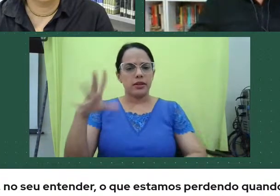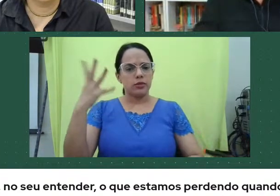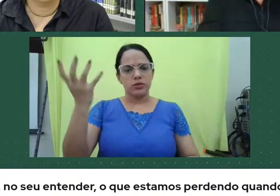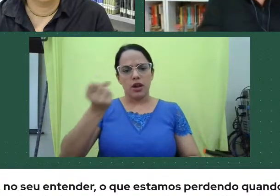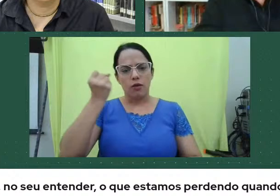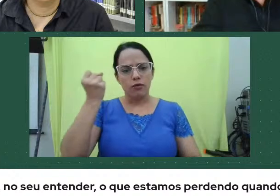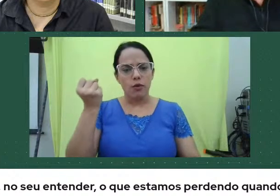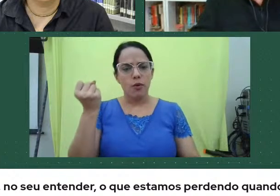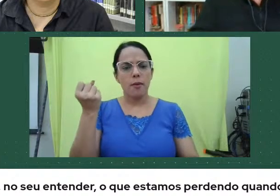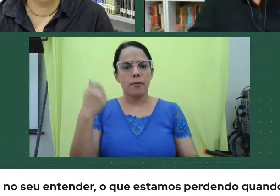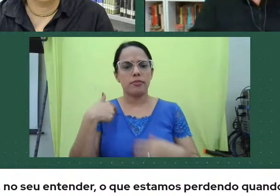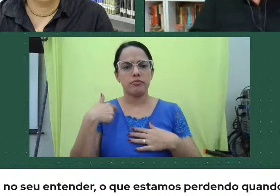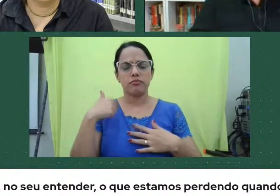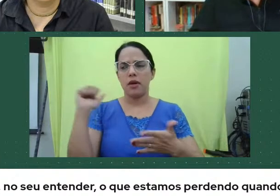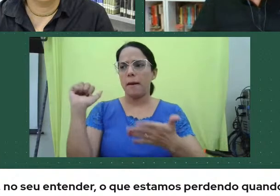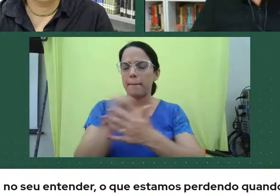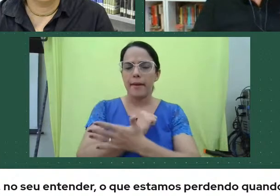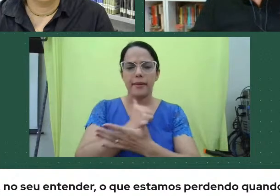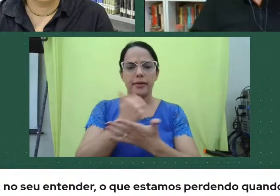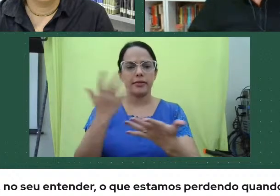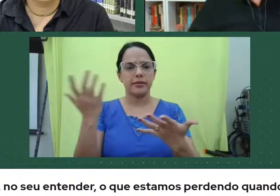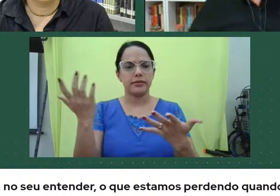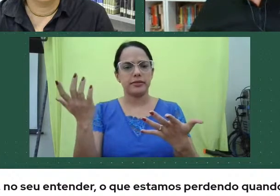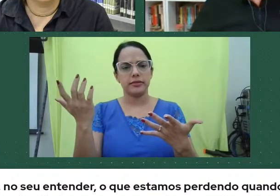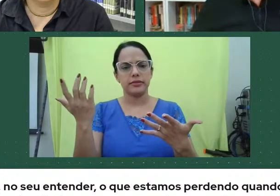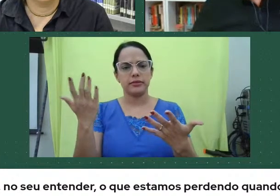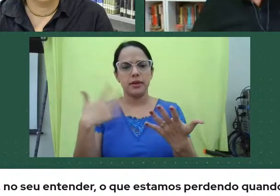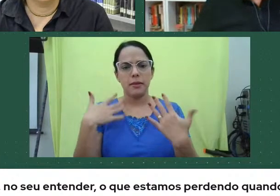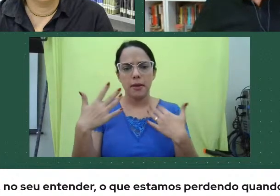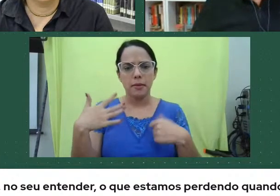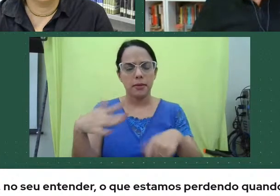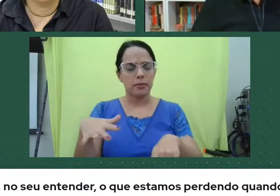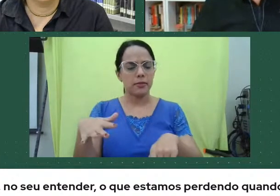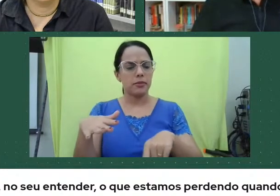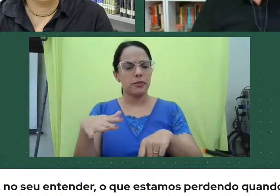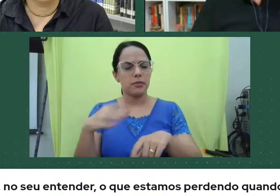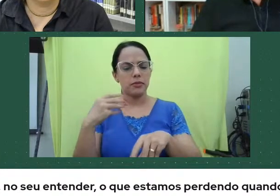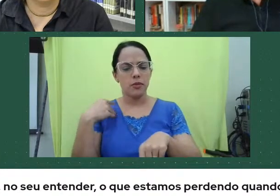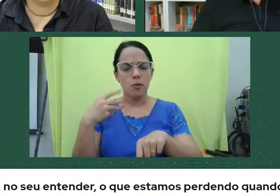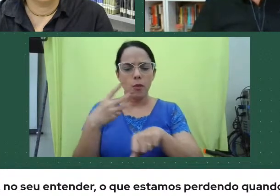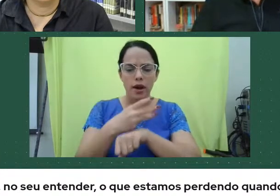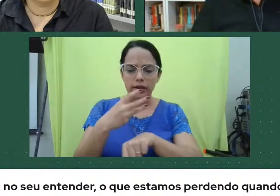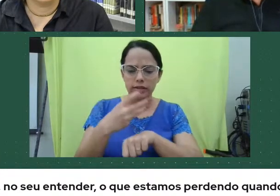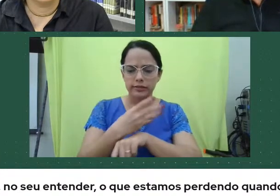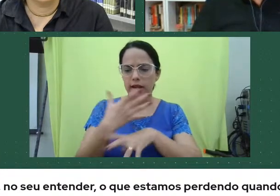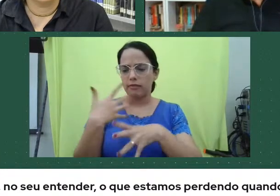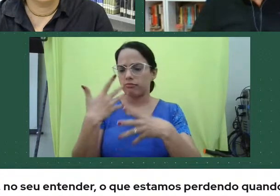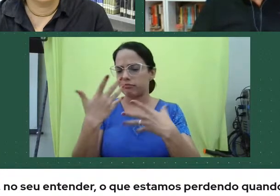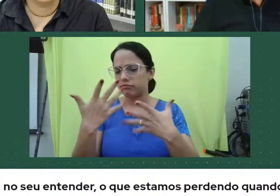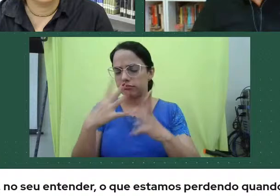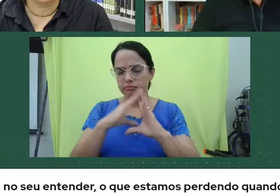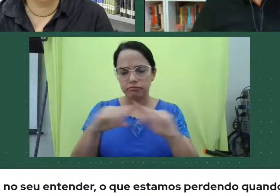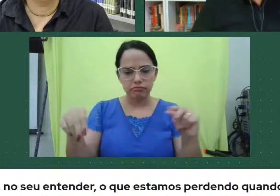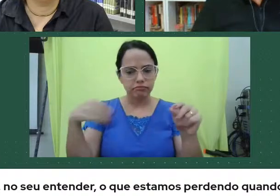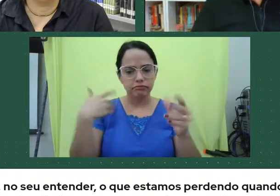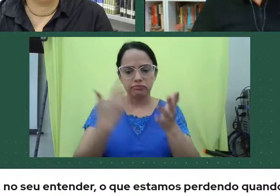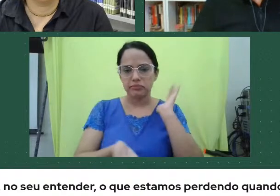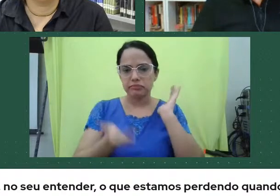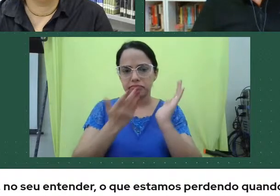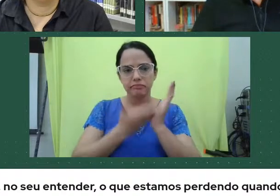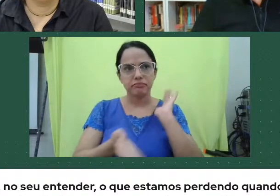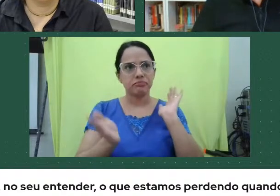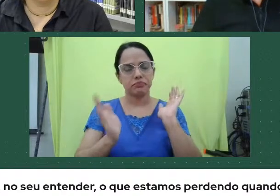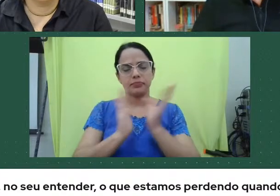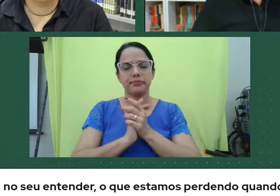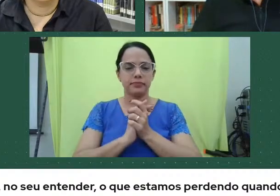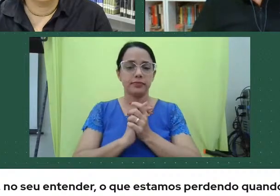meu celular, e eu apaguei o celular, apaguei a conversa do WhatsApp, apagou aquilo, e aí vai por diante. Isso faz parte, né? Mas é